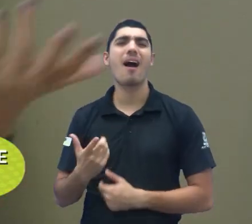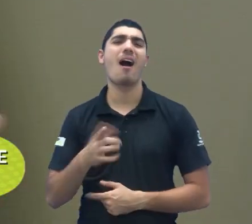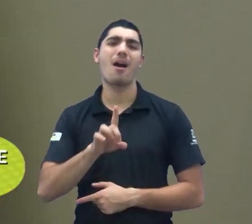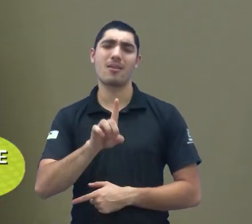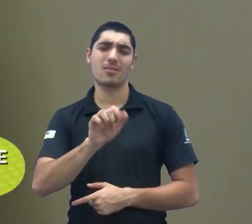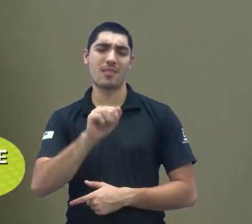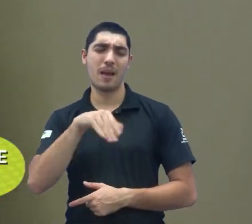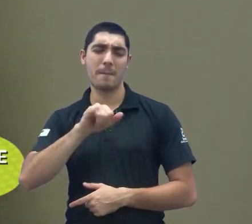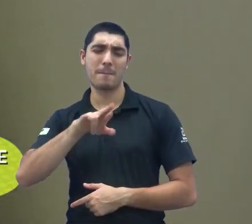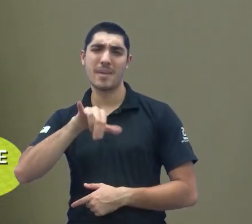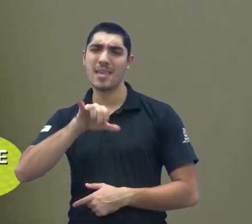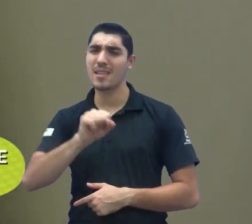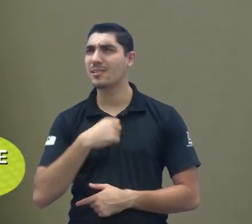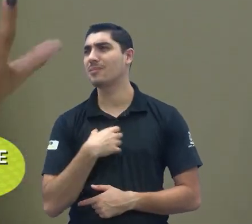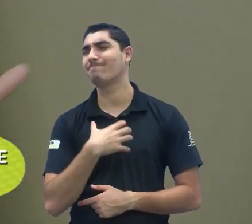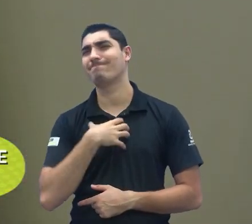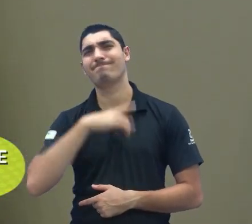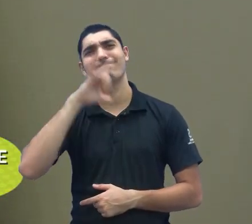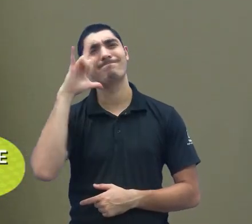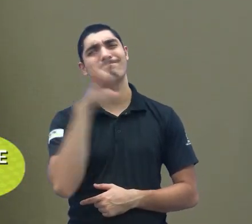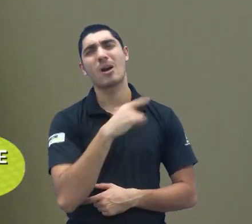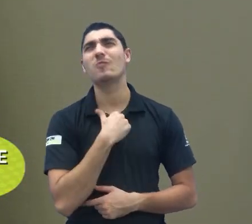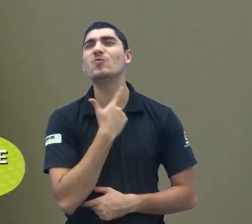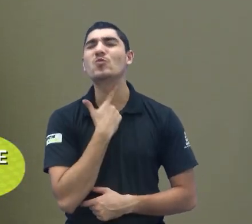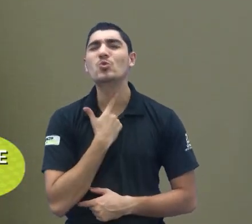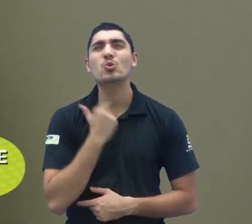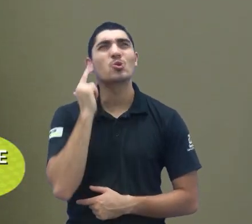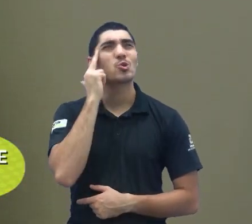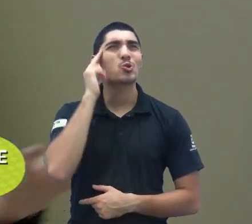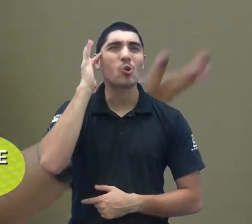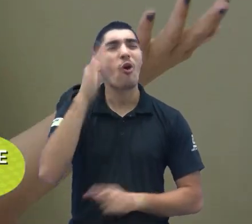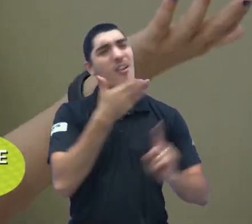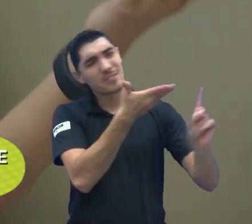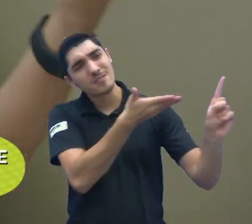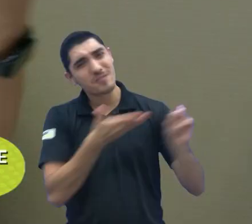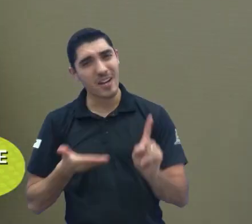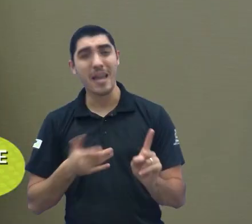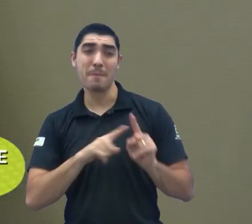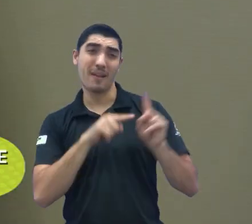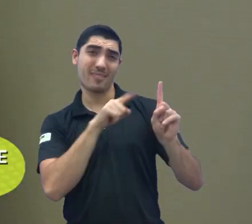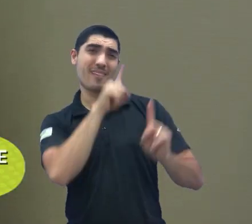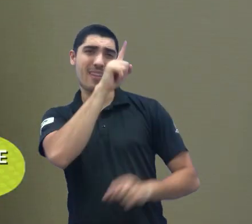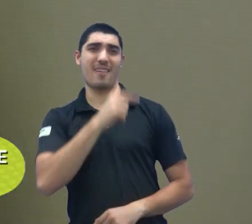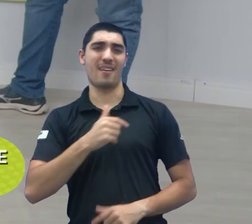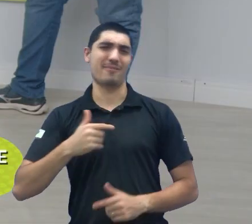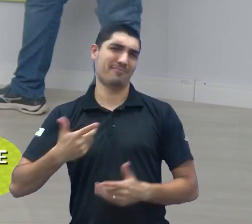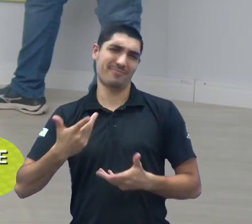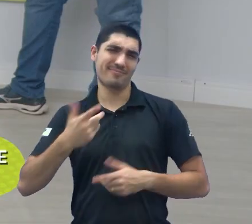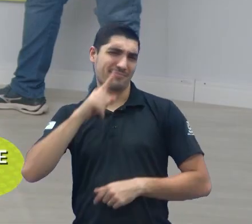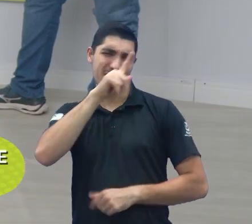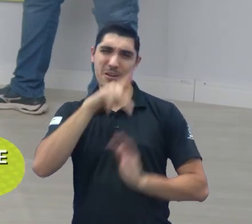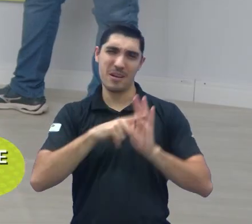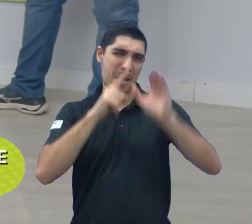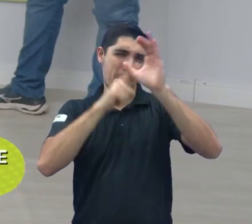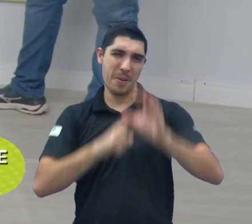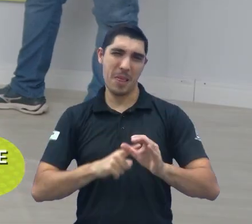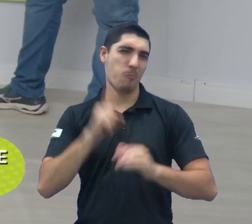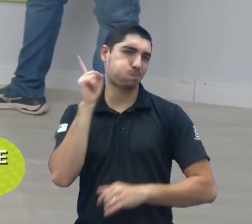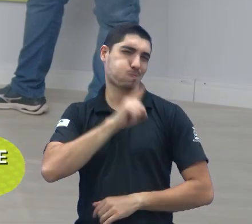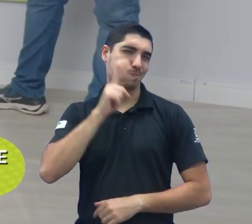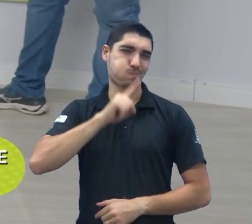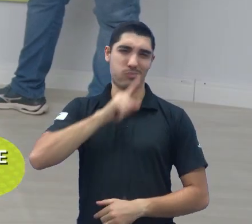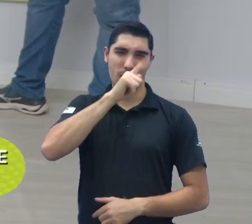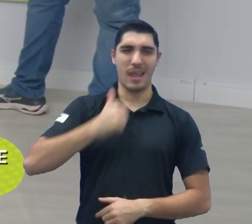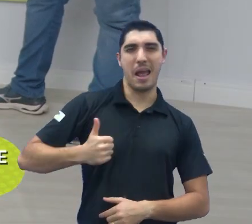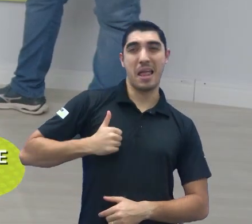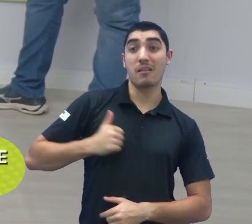eu sou fã da Damires, então, pô, seria um sonho ter a Damires aqui com a gente, mas ela tá na WNBA, Vieira, então, acho que pra ela tem alguma de ainda... seleção que vem aí?